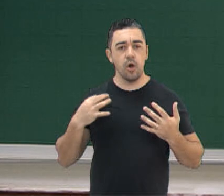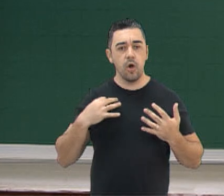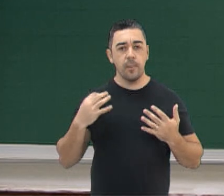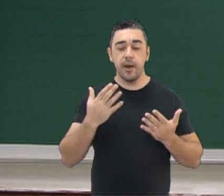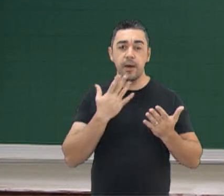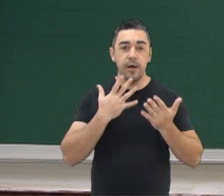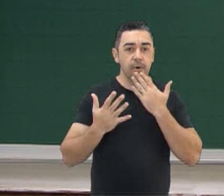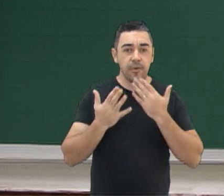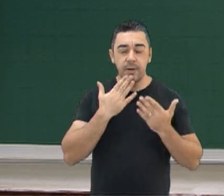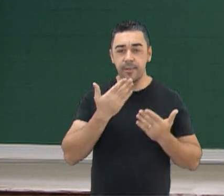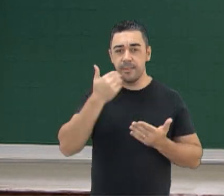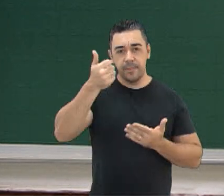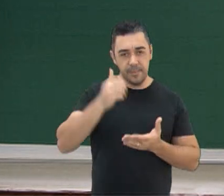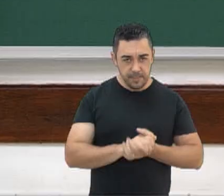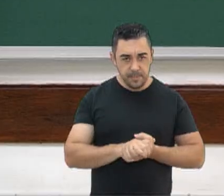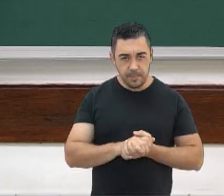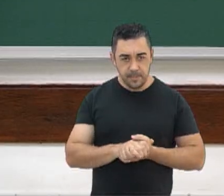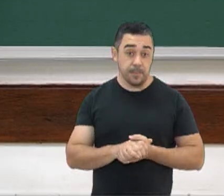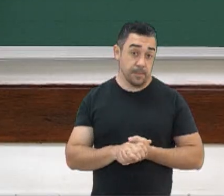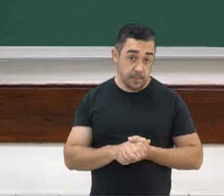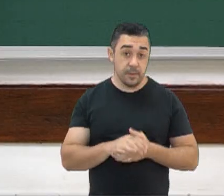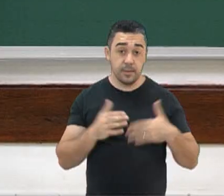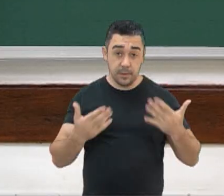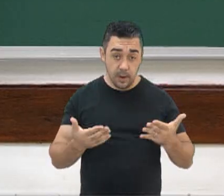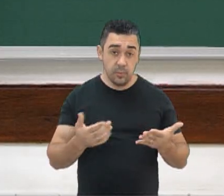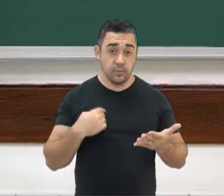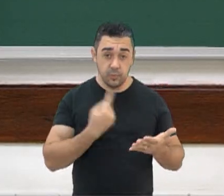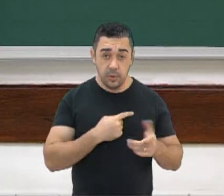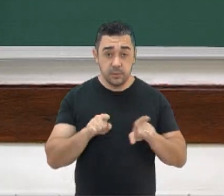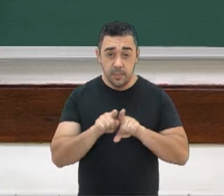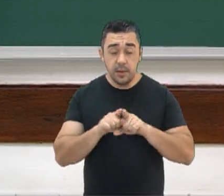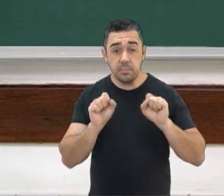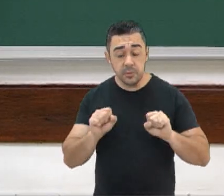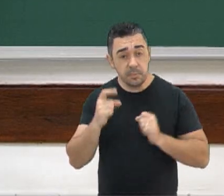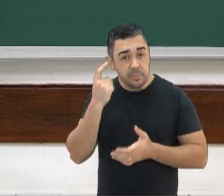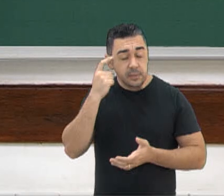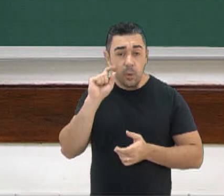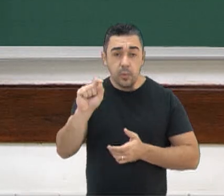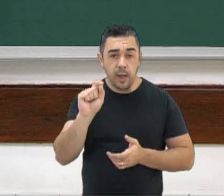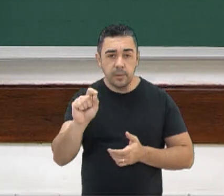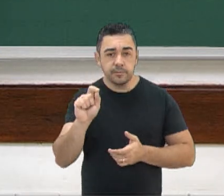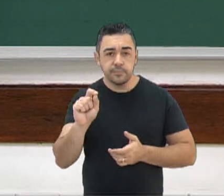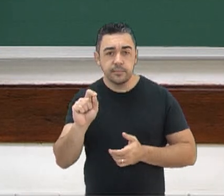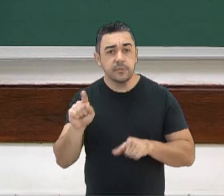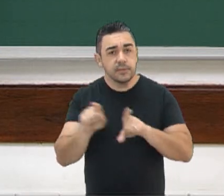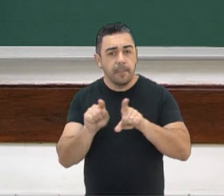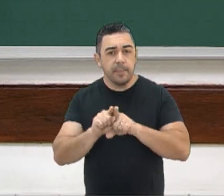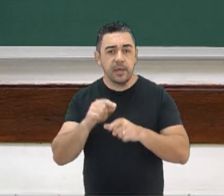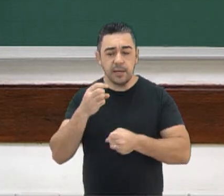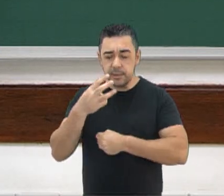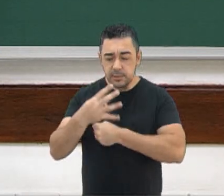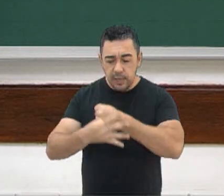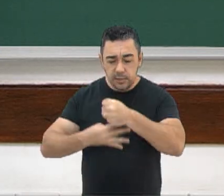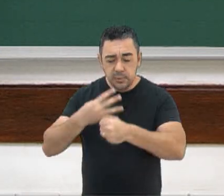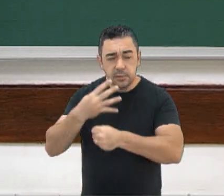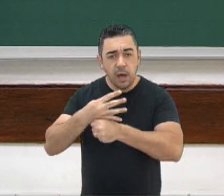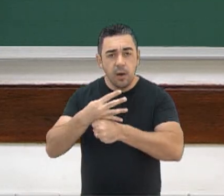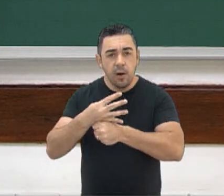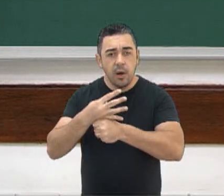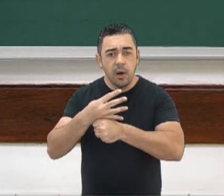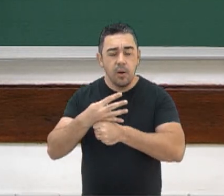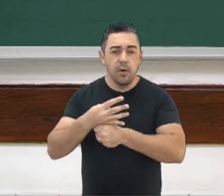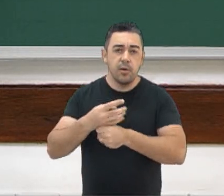mais coloridas. E aí nós podemos inclusive pensar na questão das estações do ano.